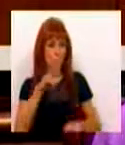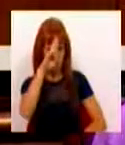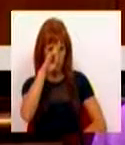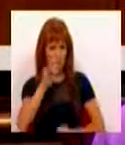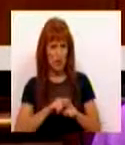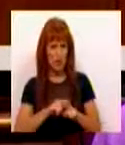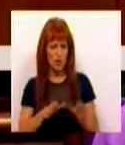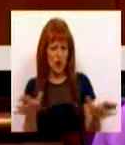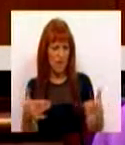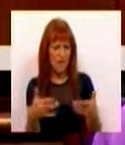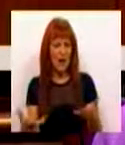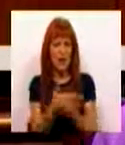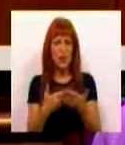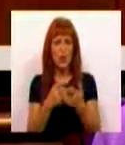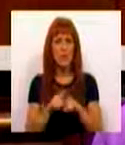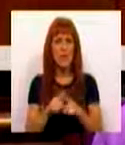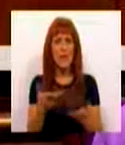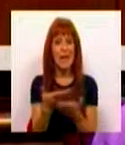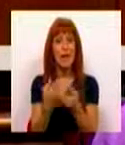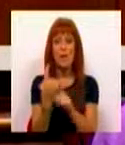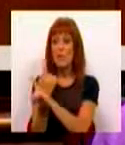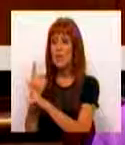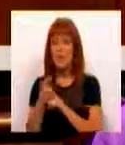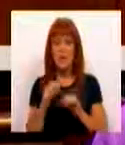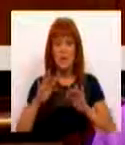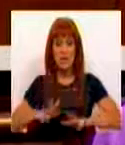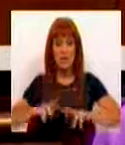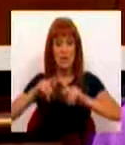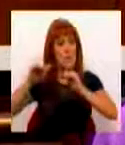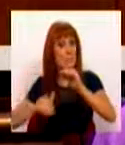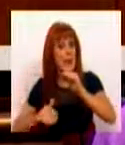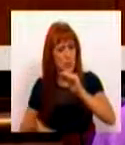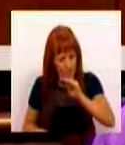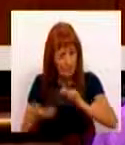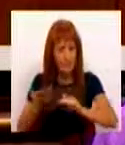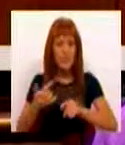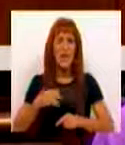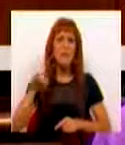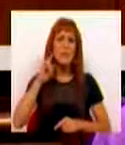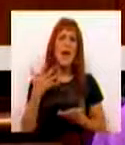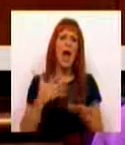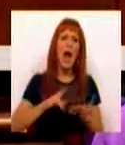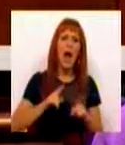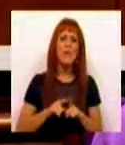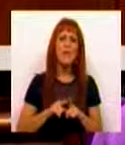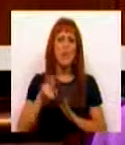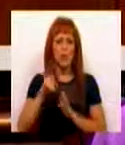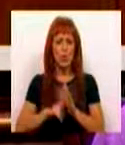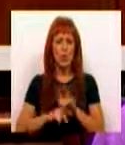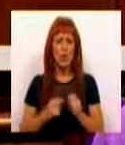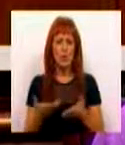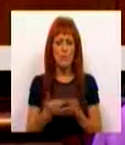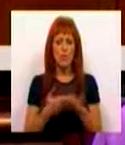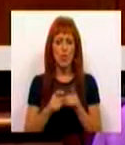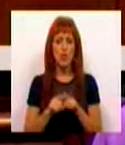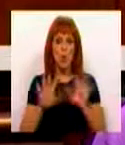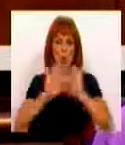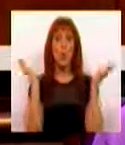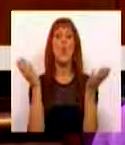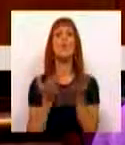de convergência económica das economias menos desenvolvidas. E querem, sobretudo, regulação do mercado